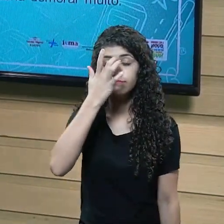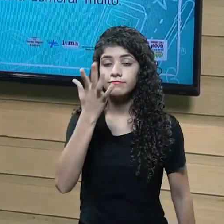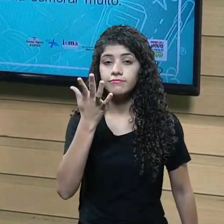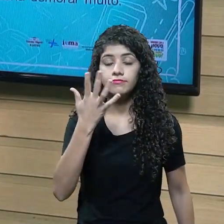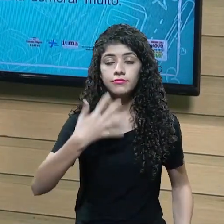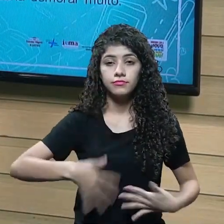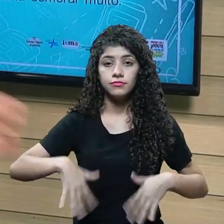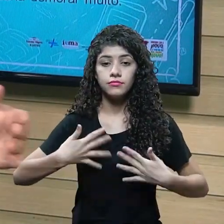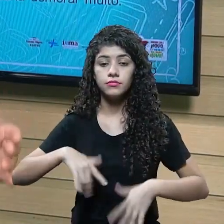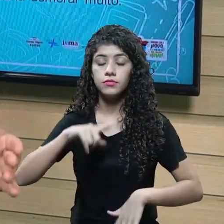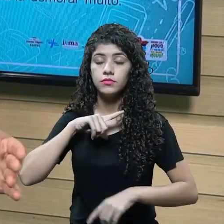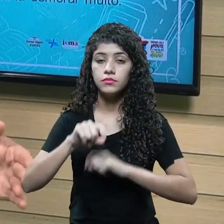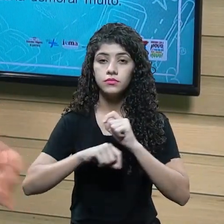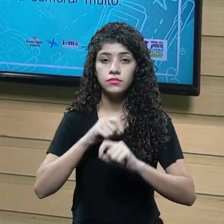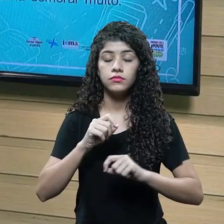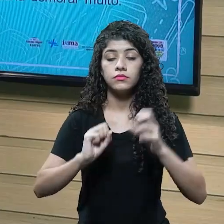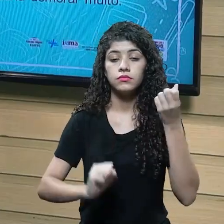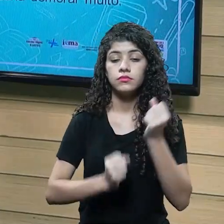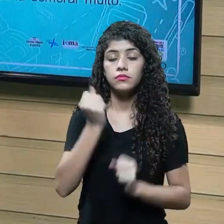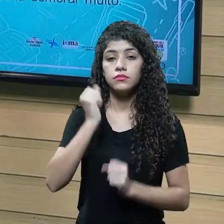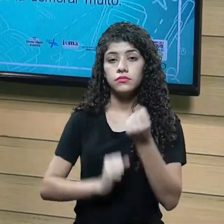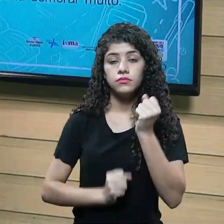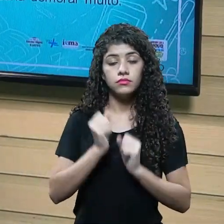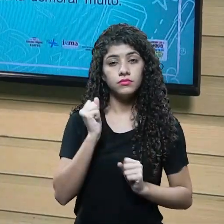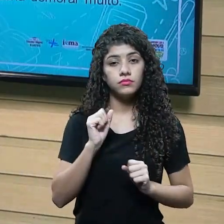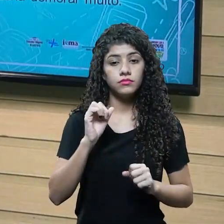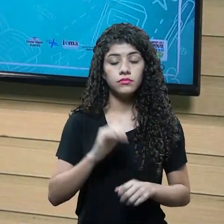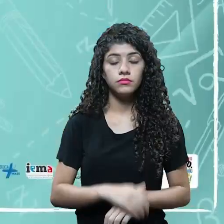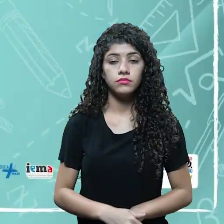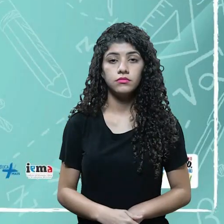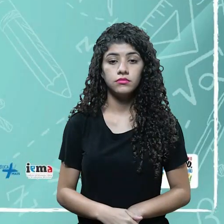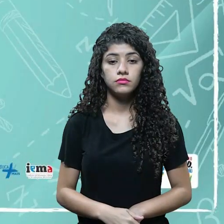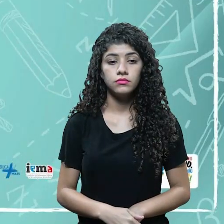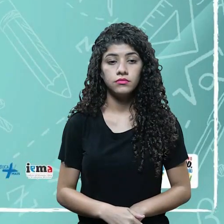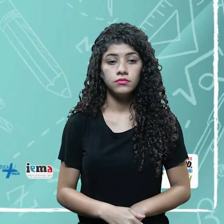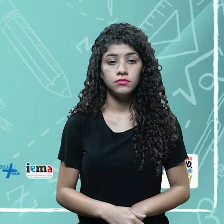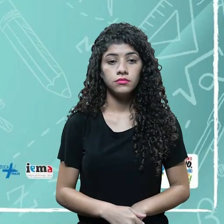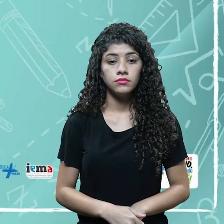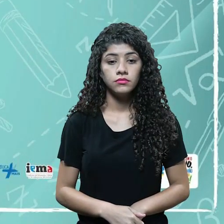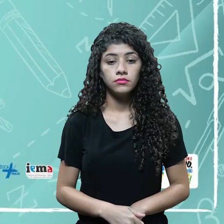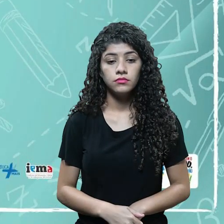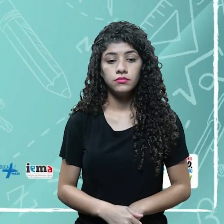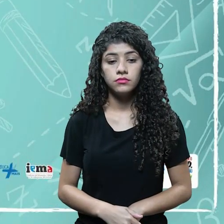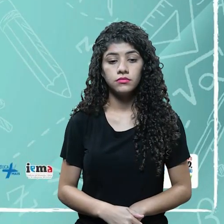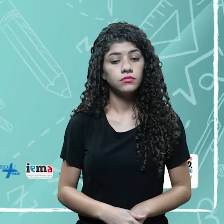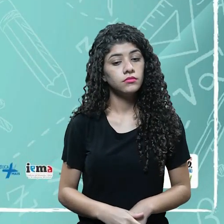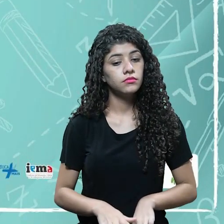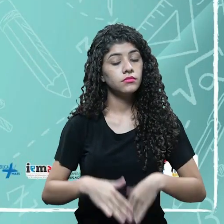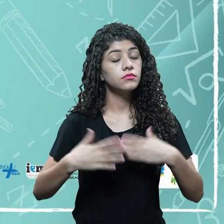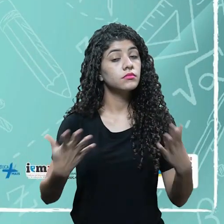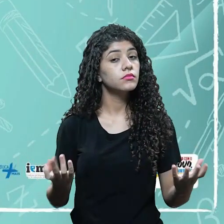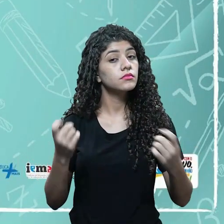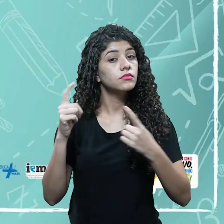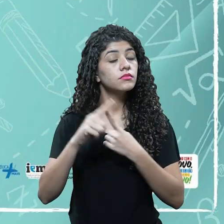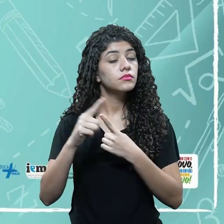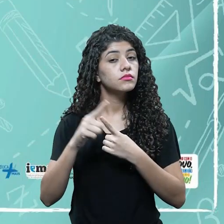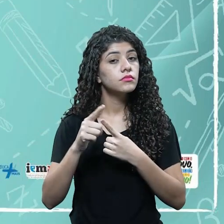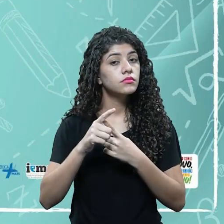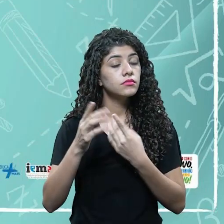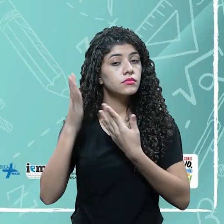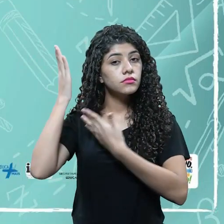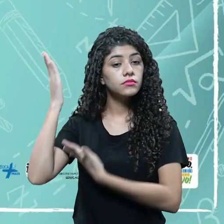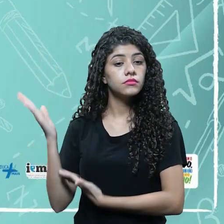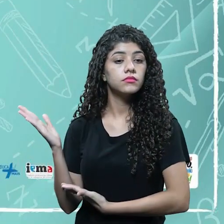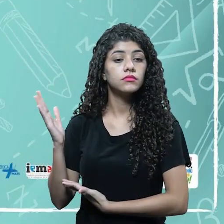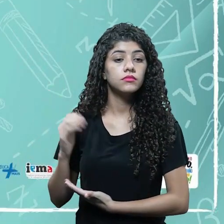faz o intermédio entre a indústria e o comércio varejista, ok? Então, olha, quais são os tipos de atacadistas? Vamos lá.